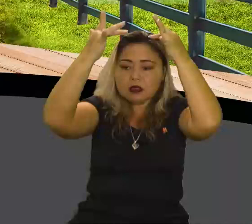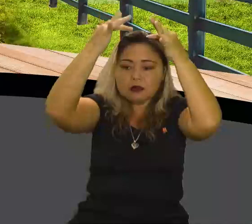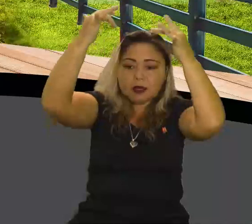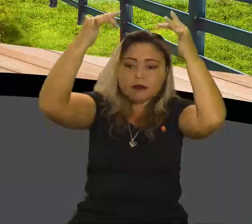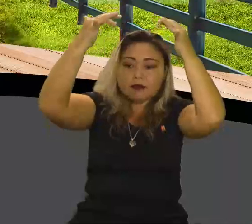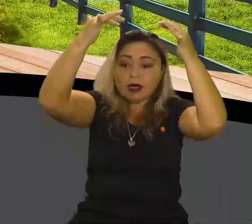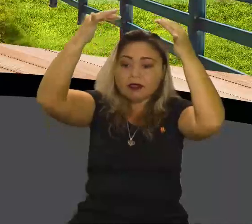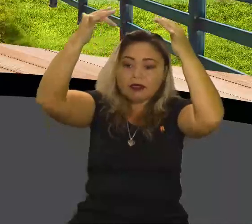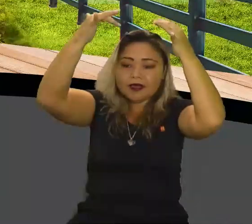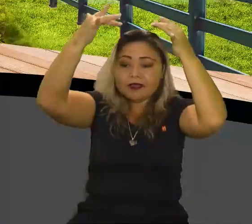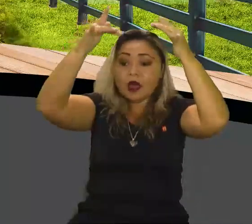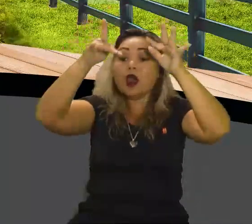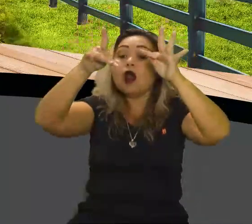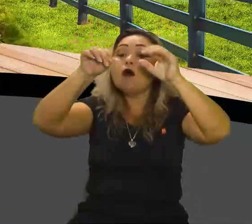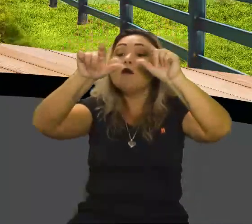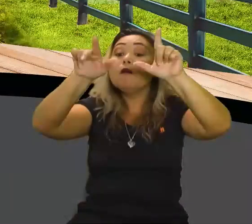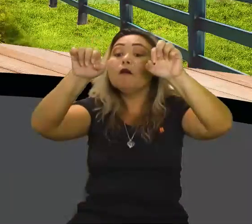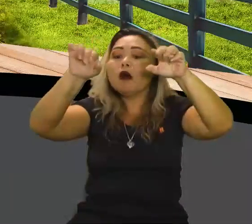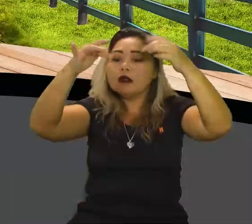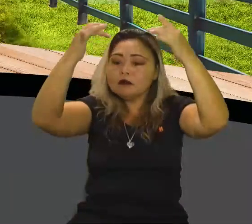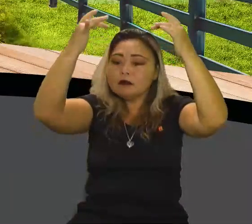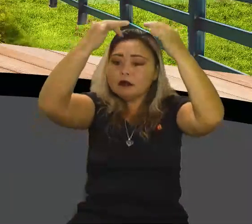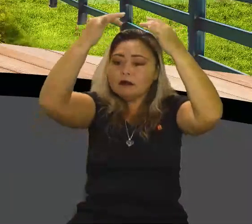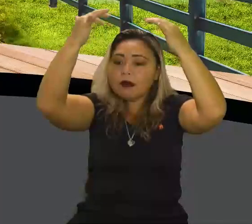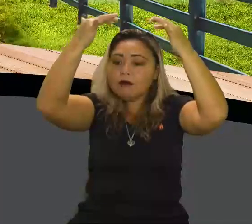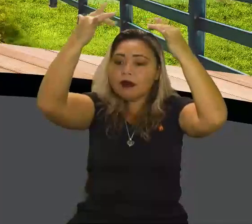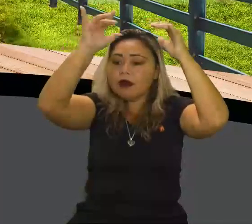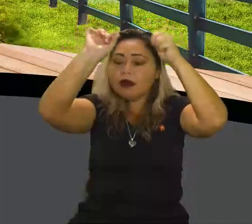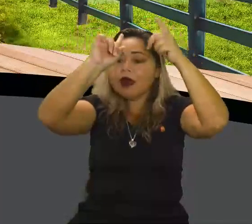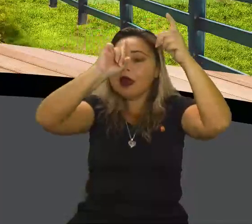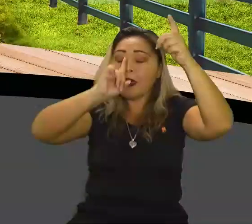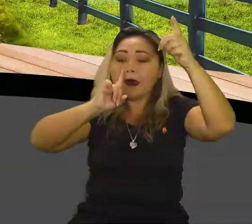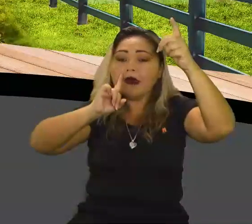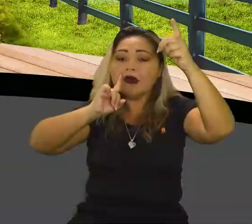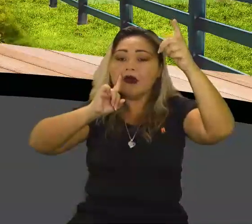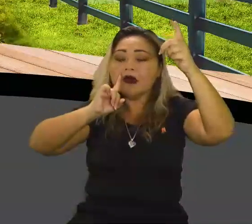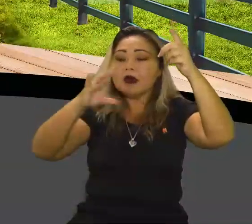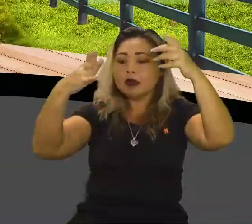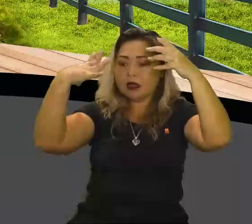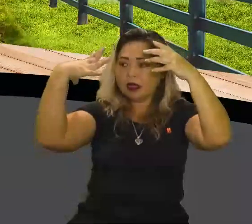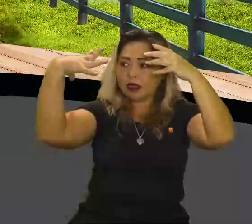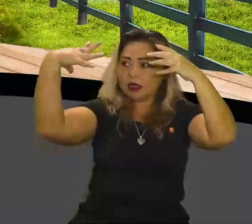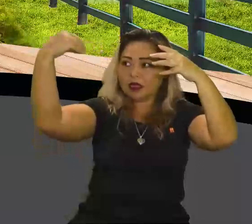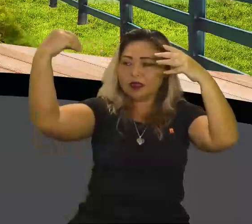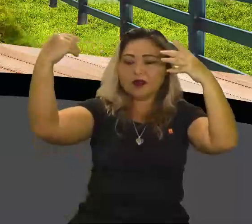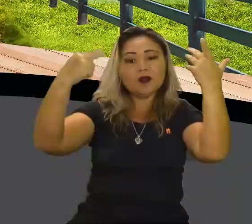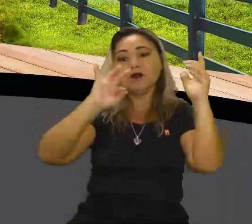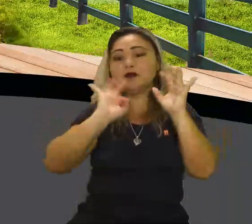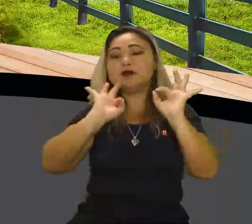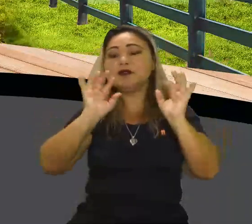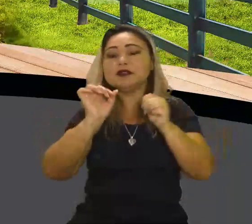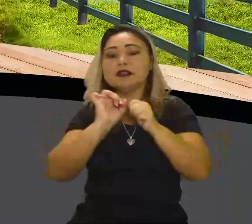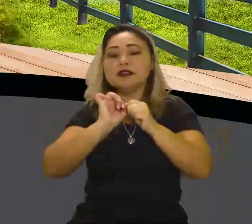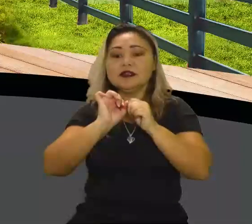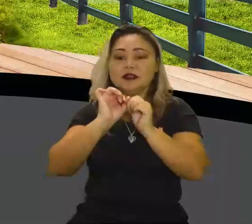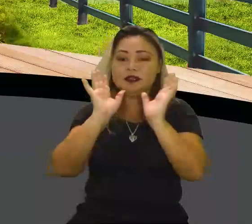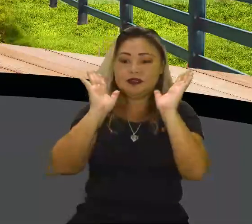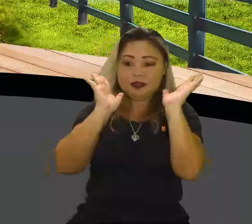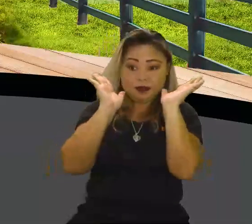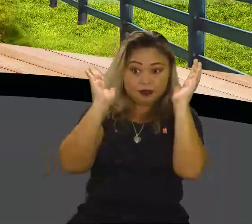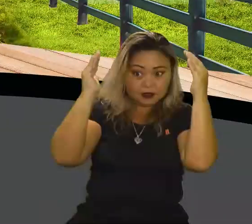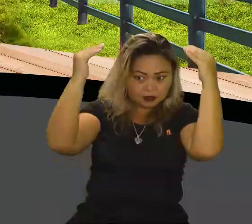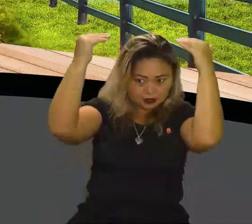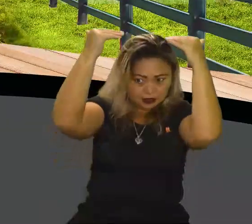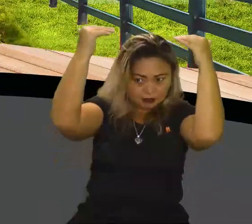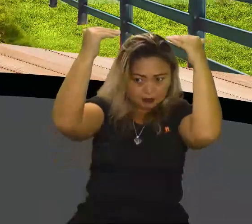cai o pólen. Isso é pólen. Aí não tem as pétalas, o tio está sem pétala aqui. Entre a